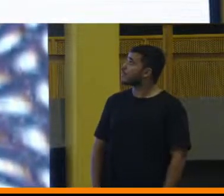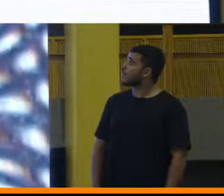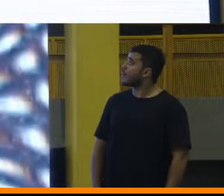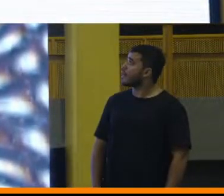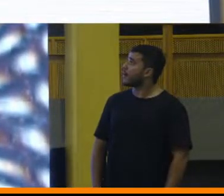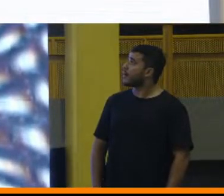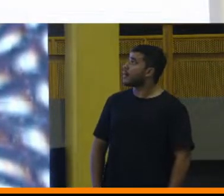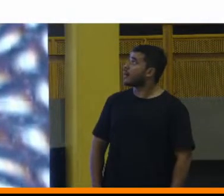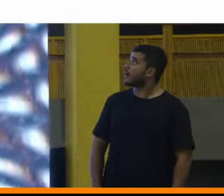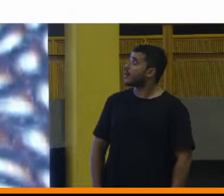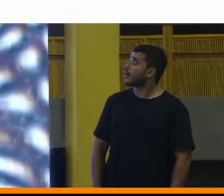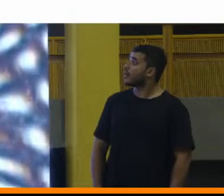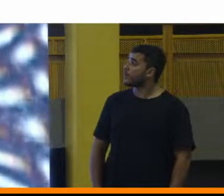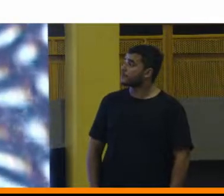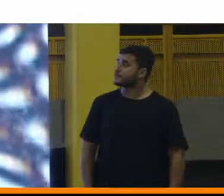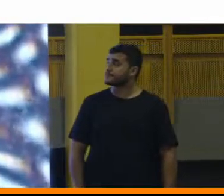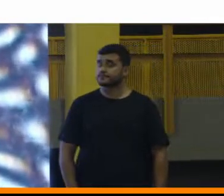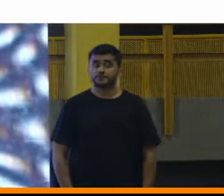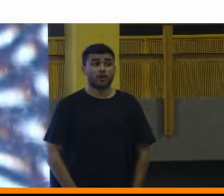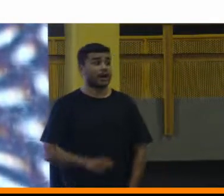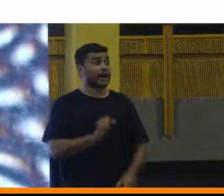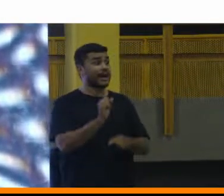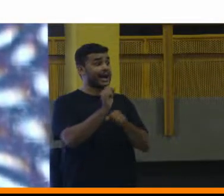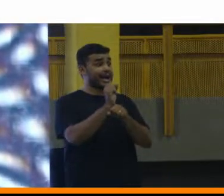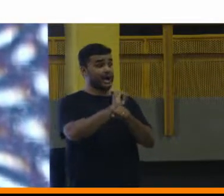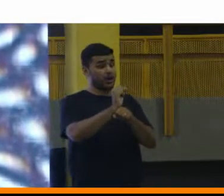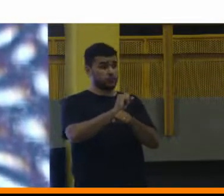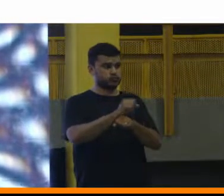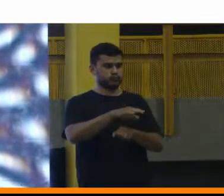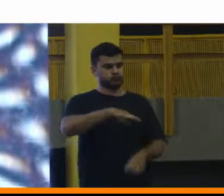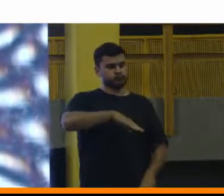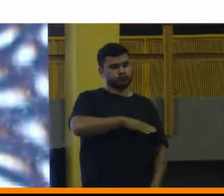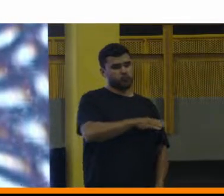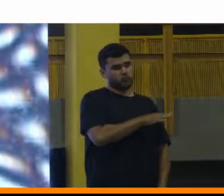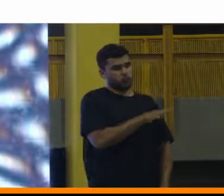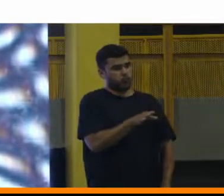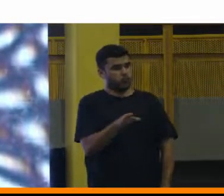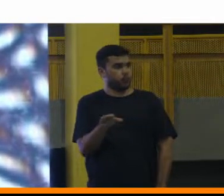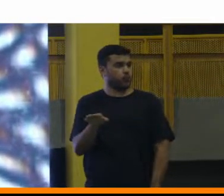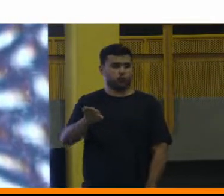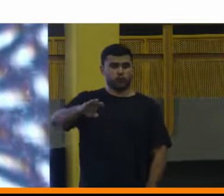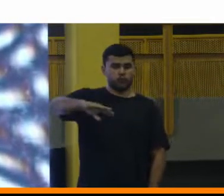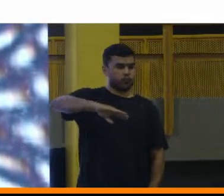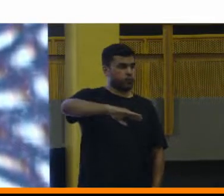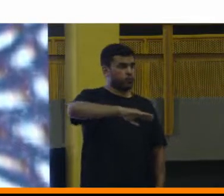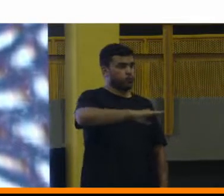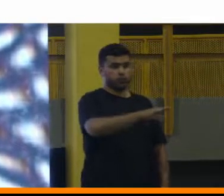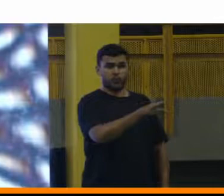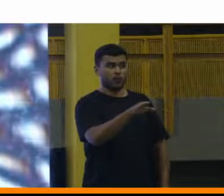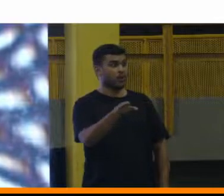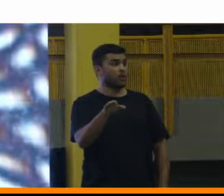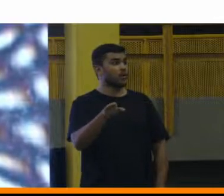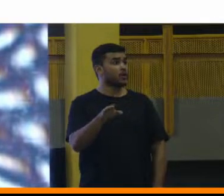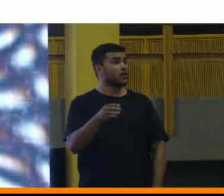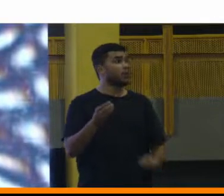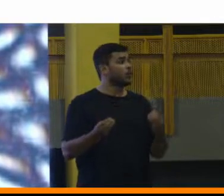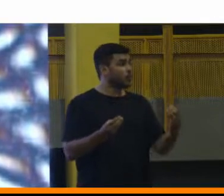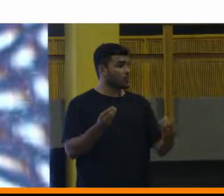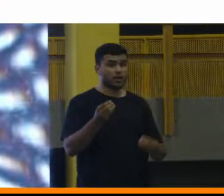da aceleração do carro? A aceleração do carro aponta para o